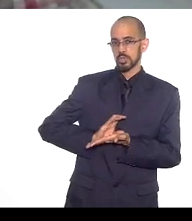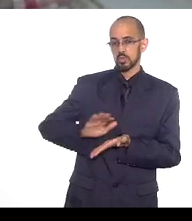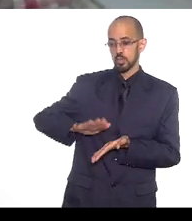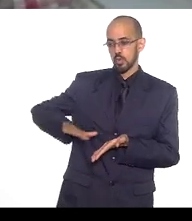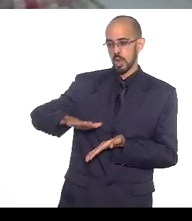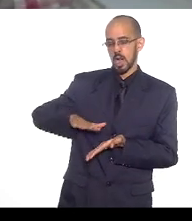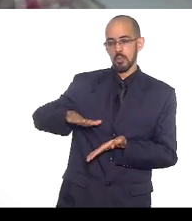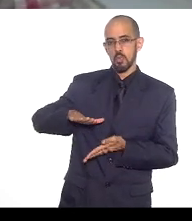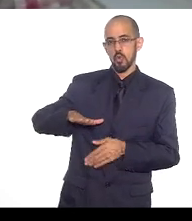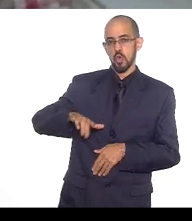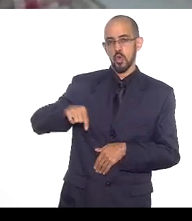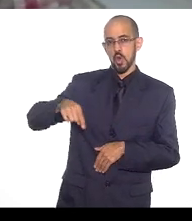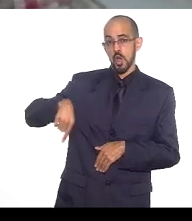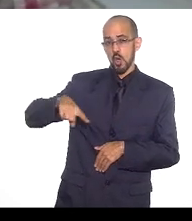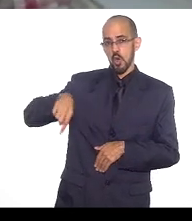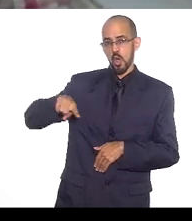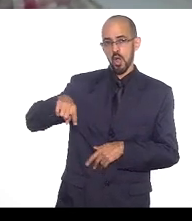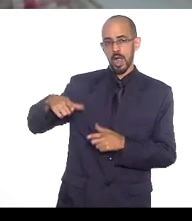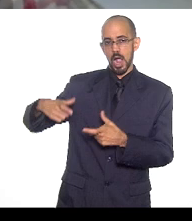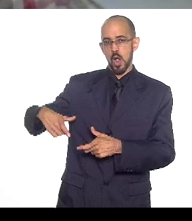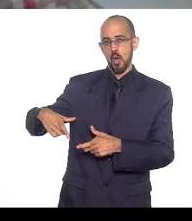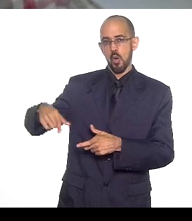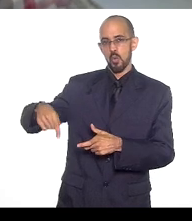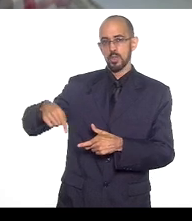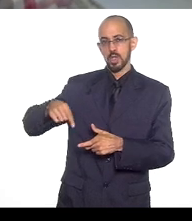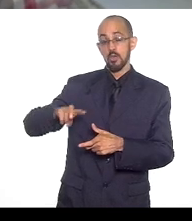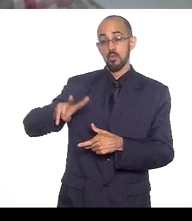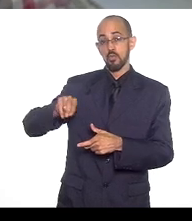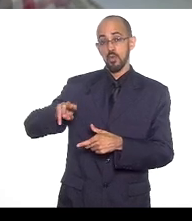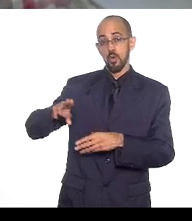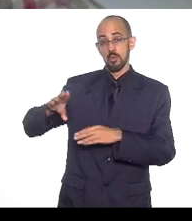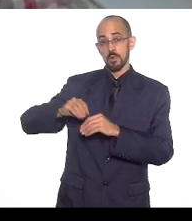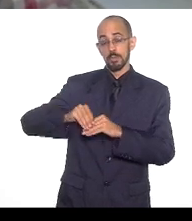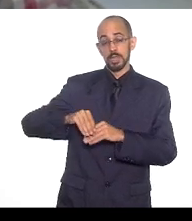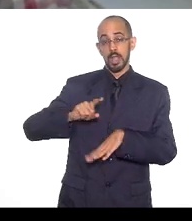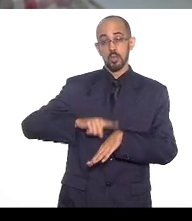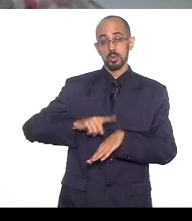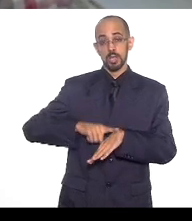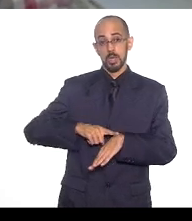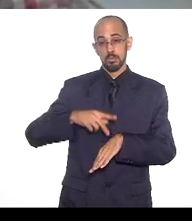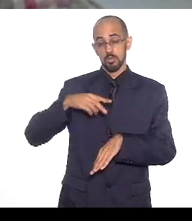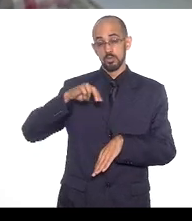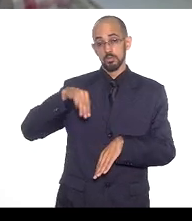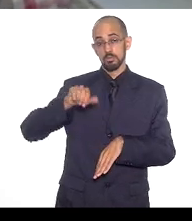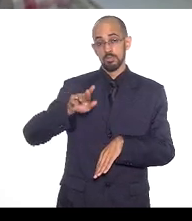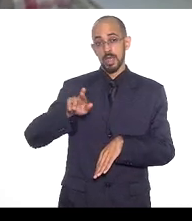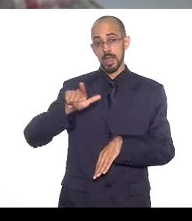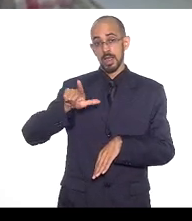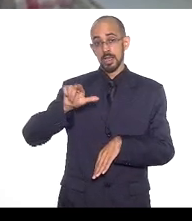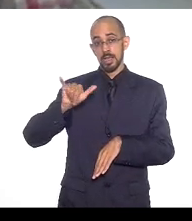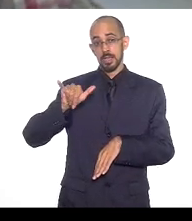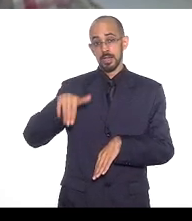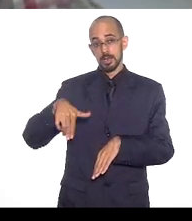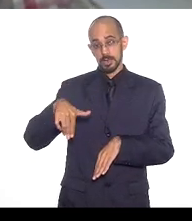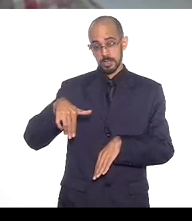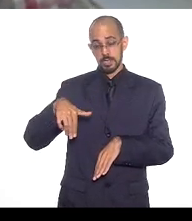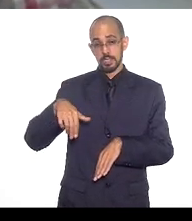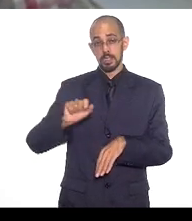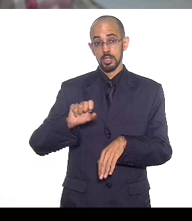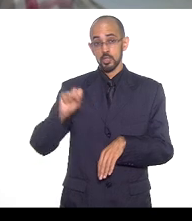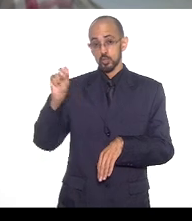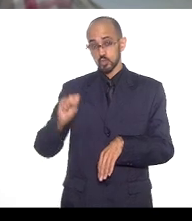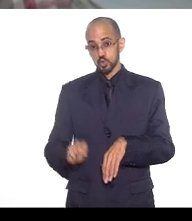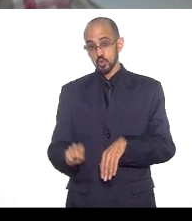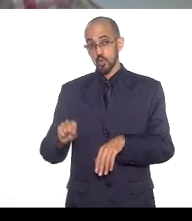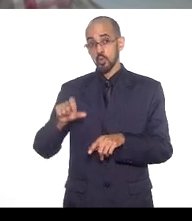Marlim, aí eu vou estender o Marlim ao polo Marlim, que engloba Marlim, Marlim Sul e Marlim